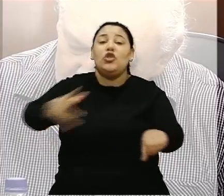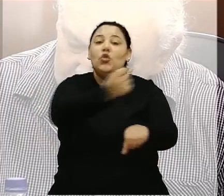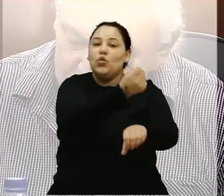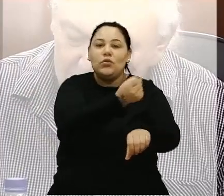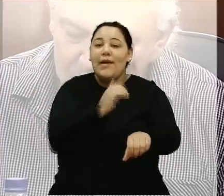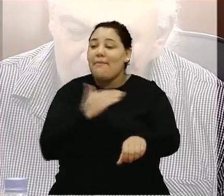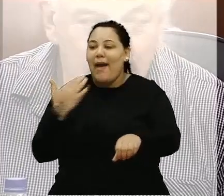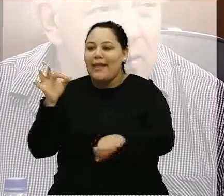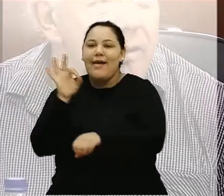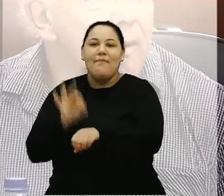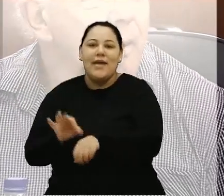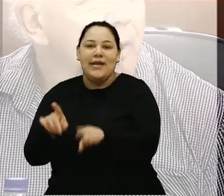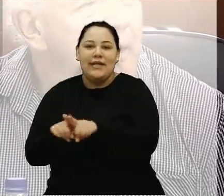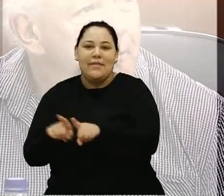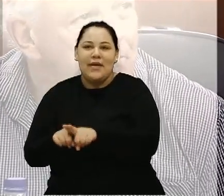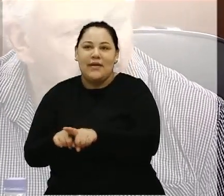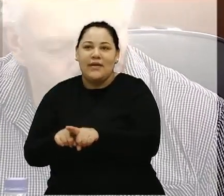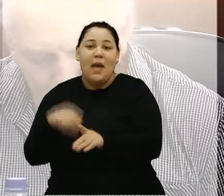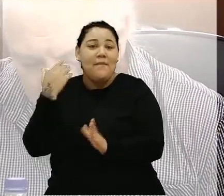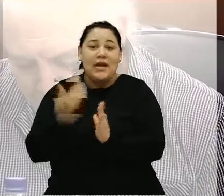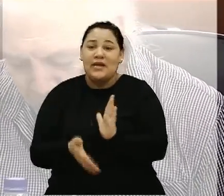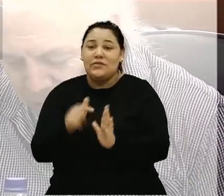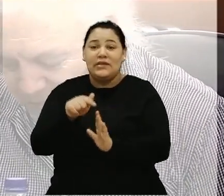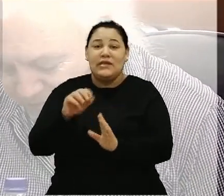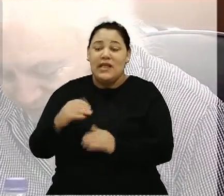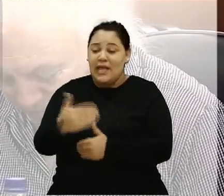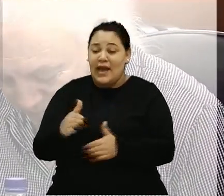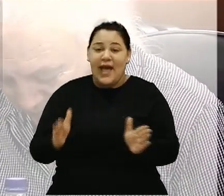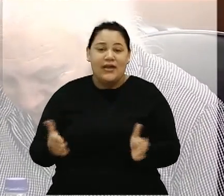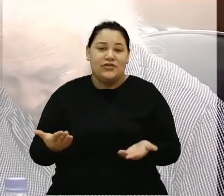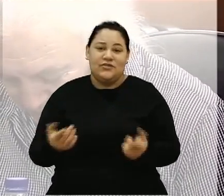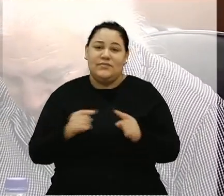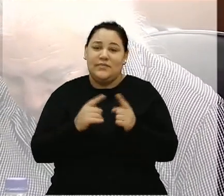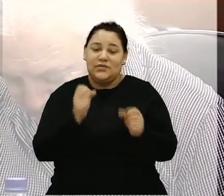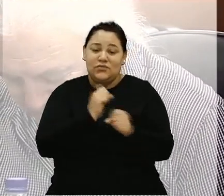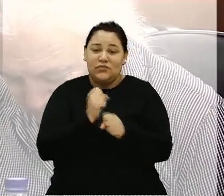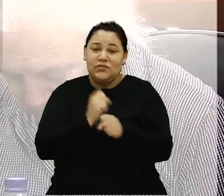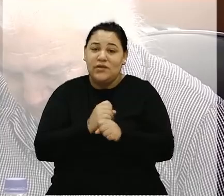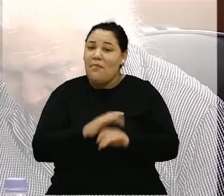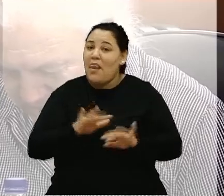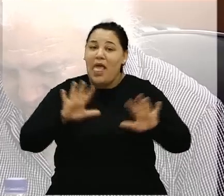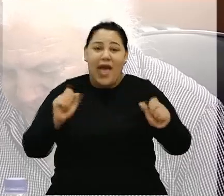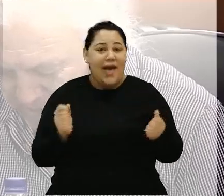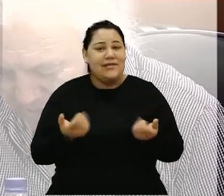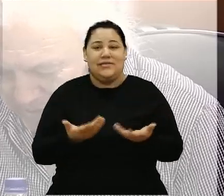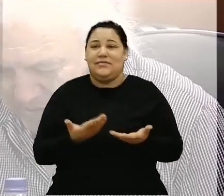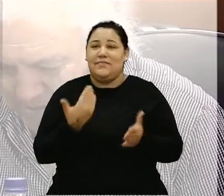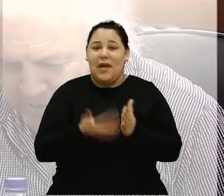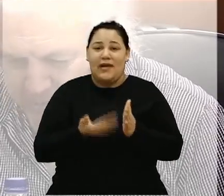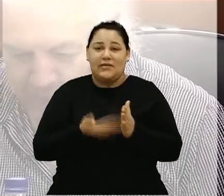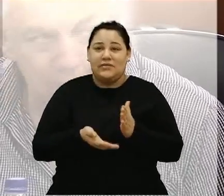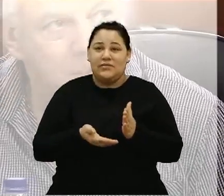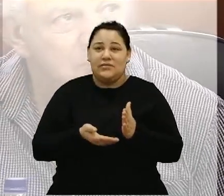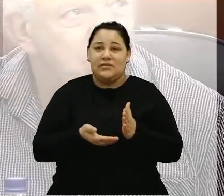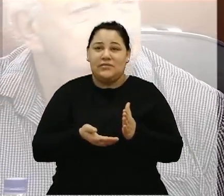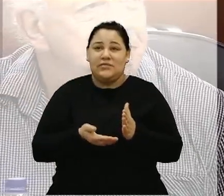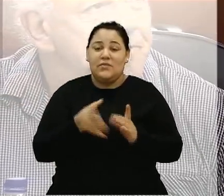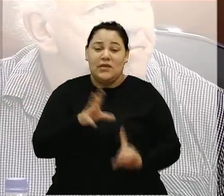70. Mas anualmente são milhares. E se nós temos vida no planeta, uma das